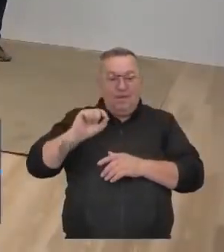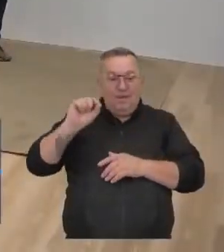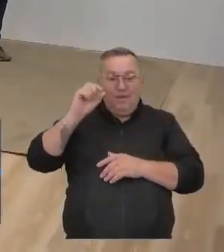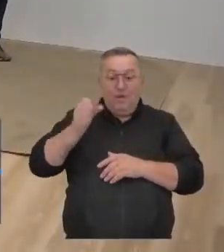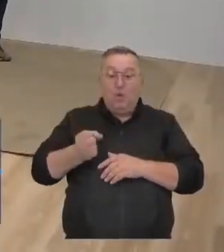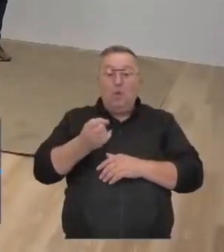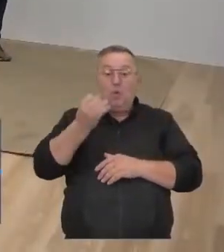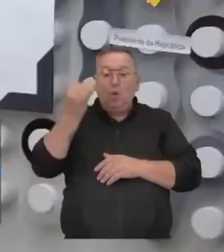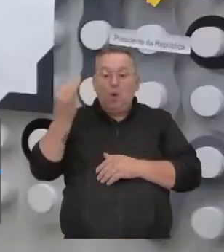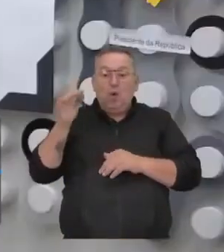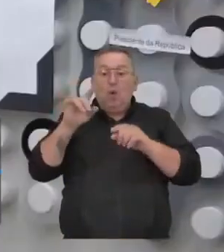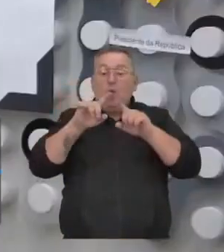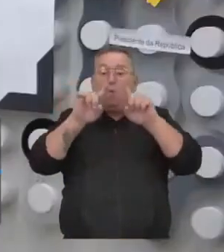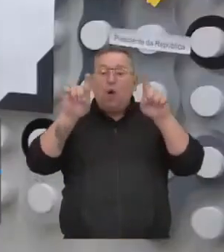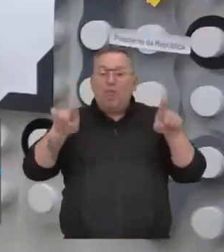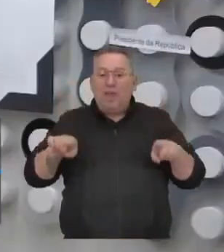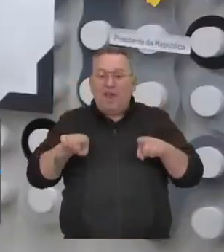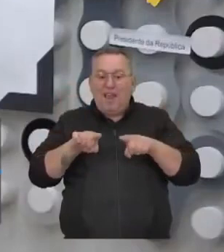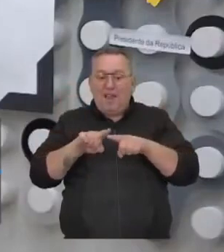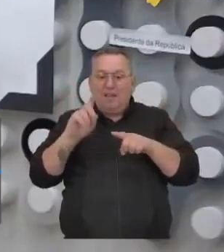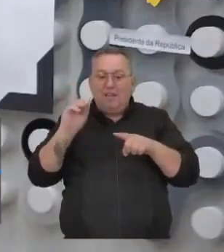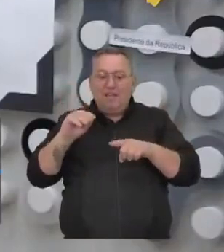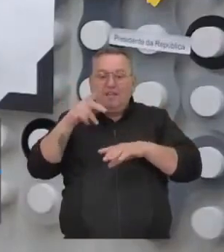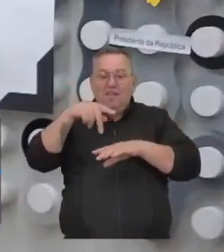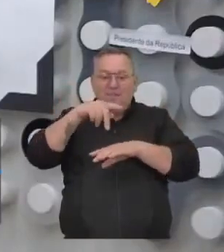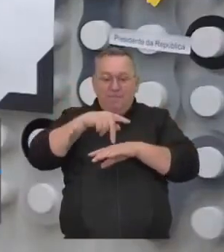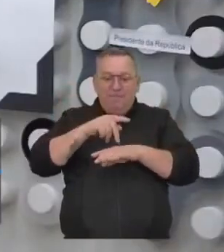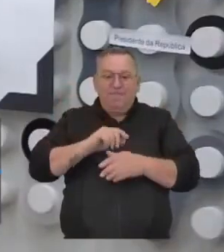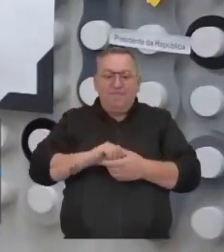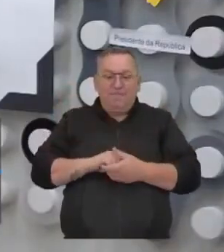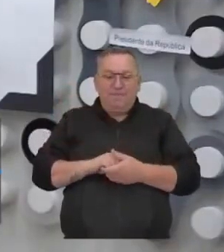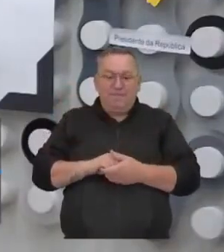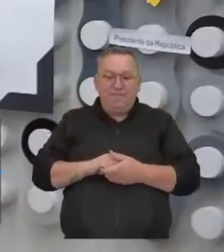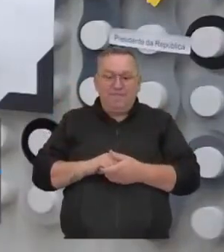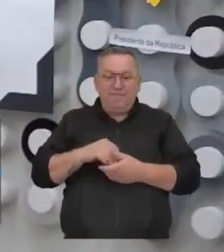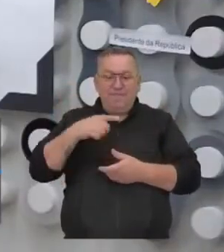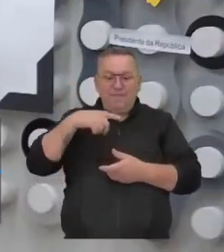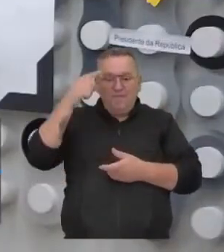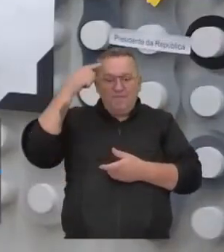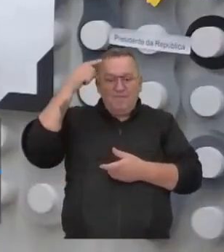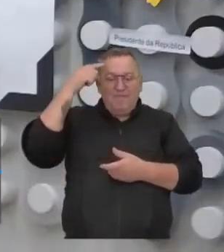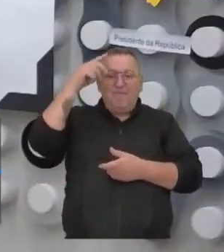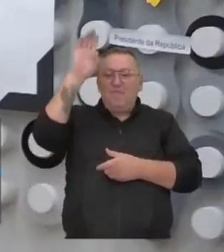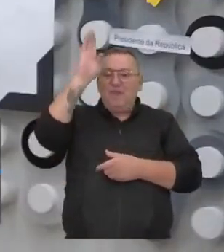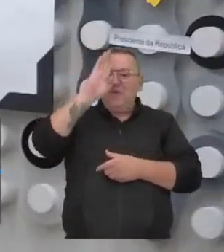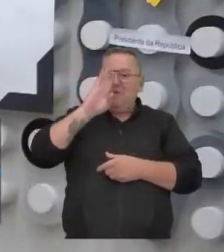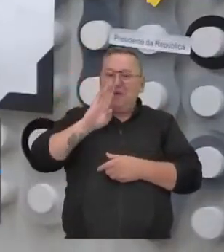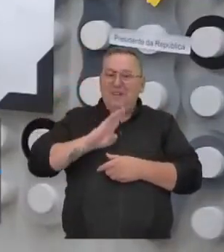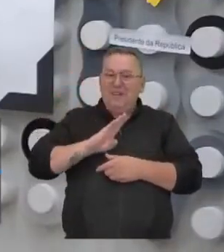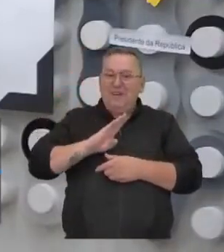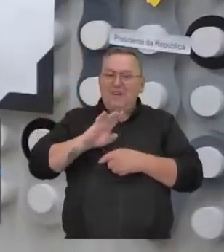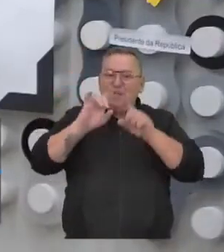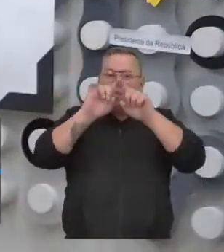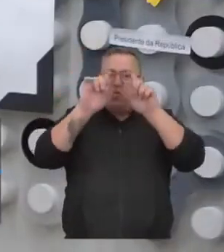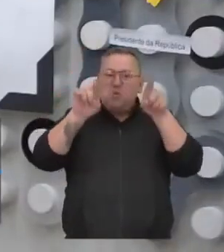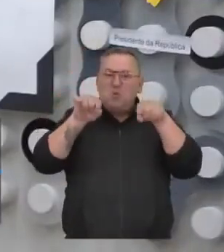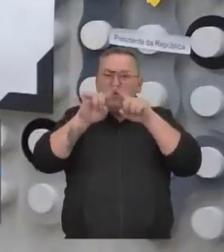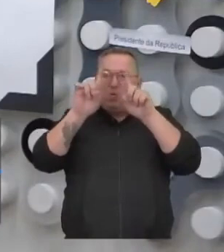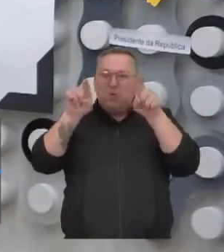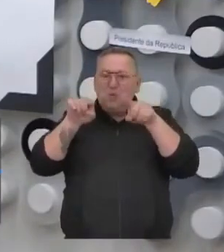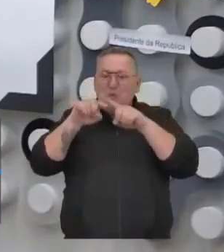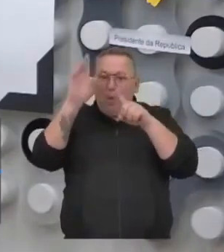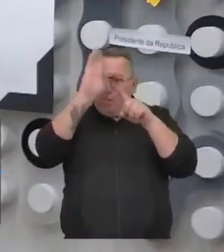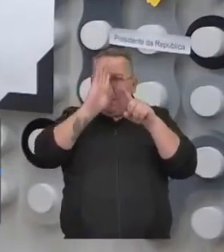quantos quadrados daquele cabe dentro do país, vamos dizer assim, né? Então imagina o Brasil, né, cheio de quadradinhos, só que